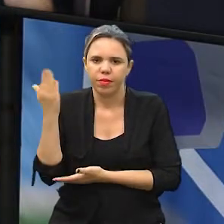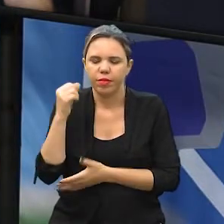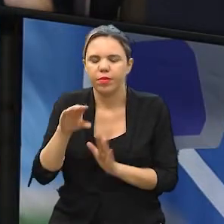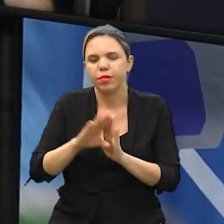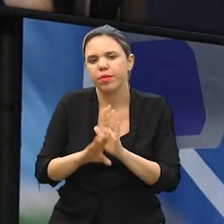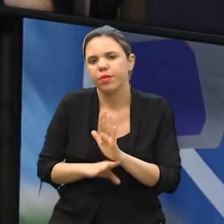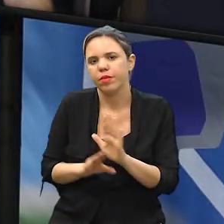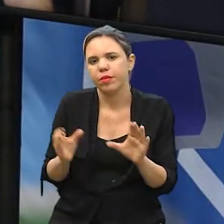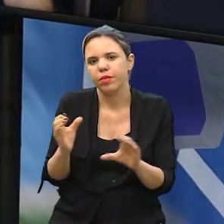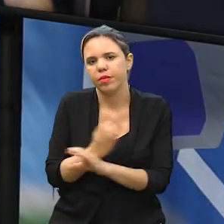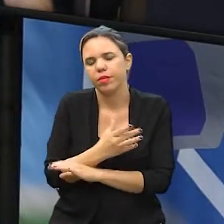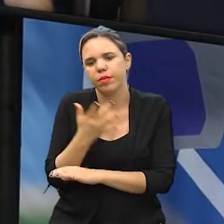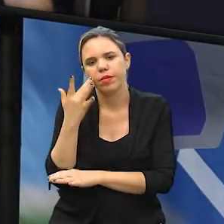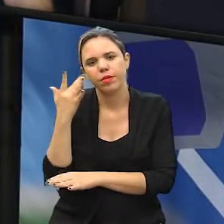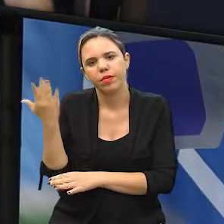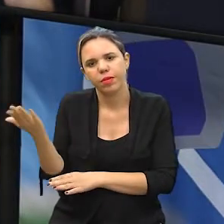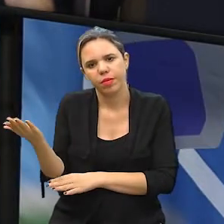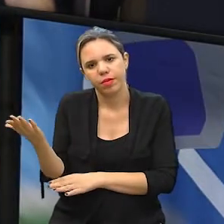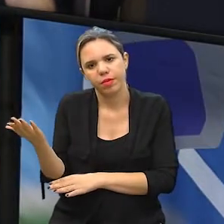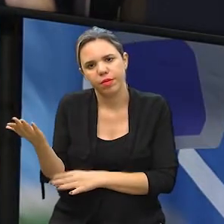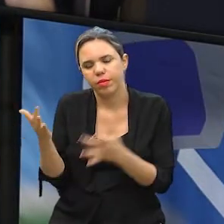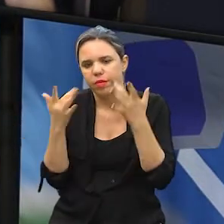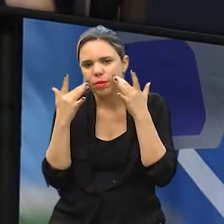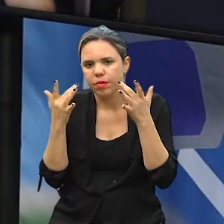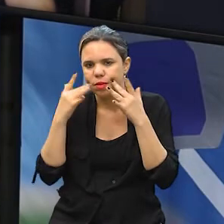a programação completa do teatro, o